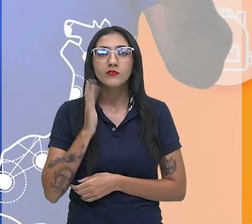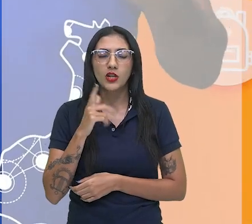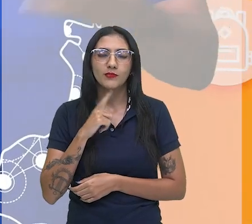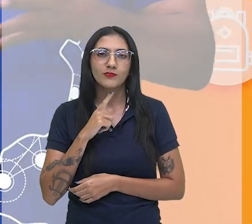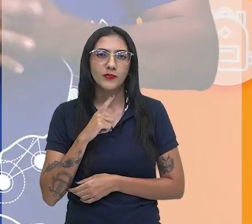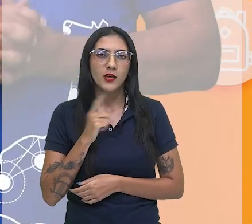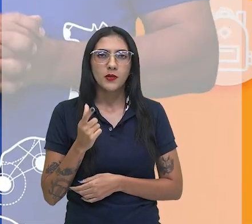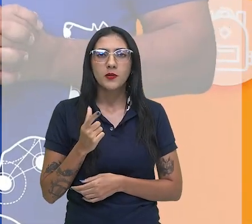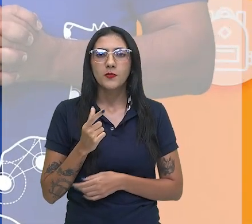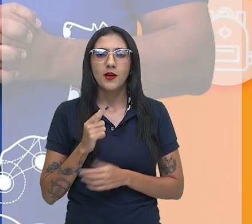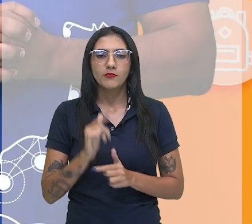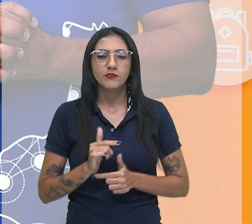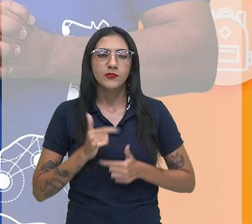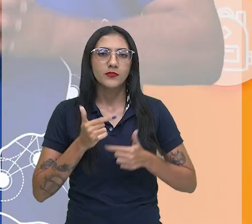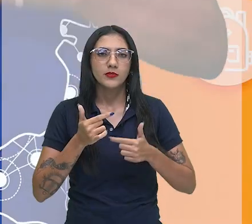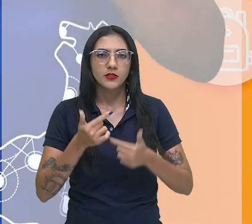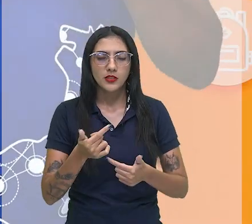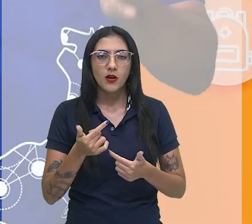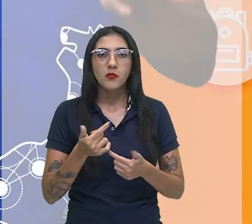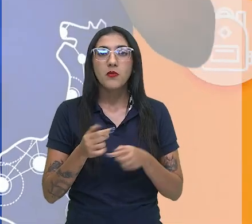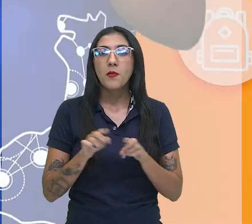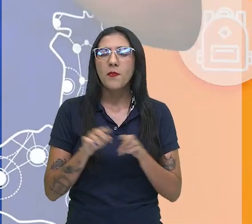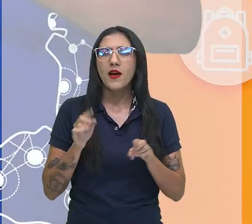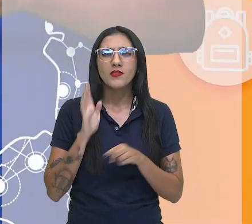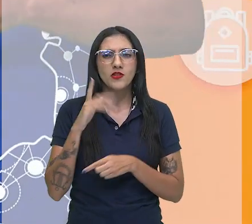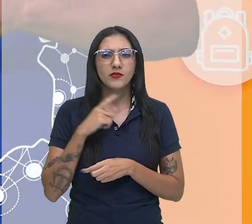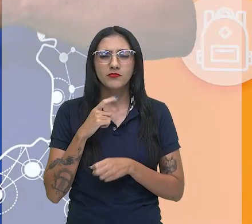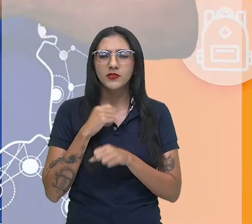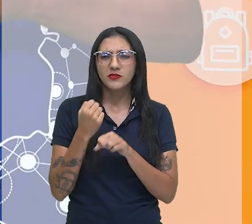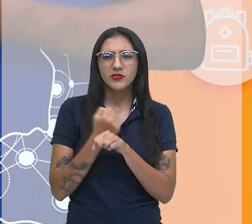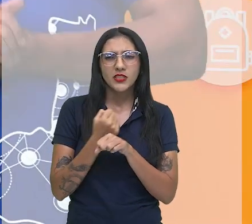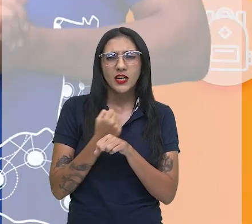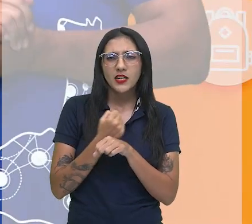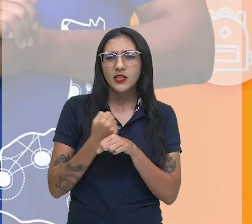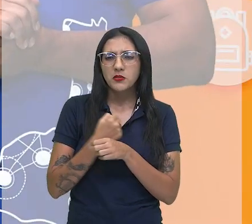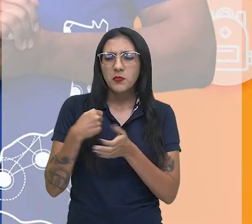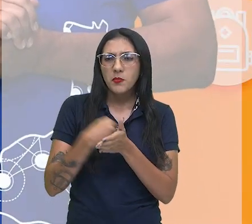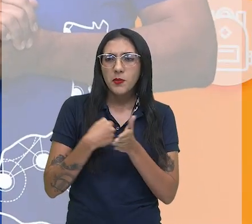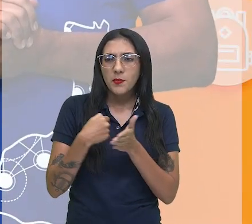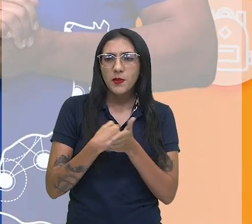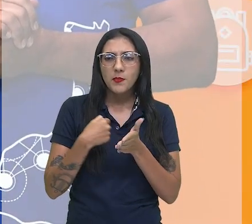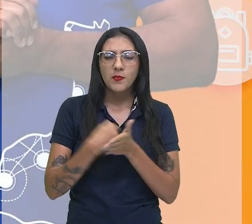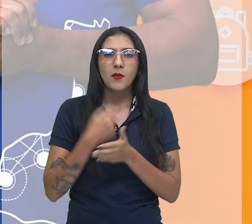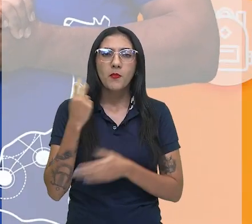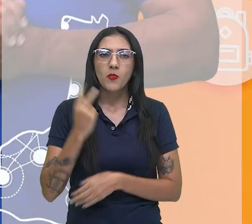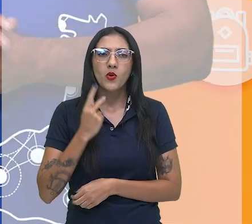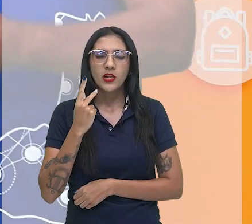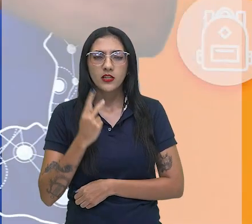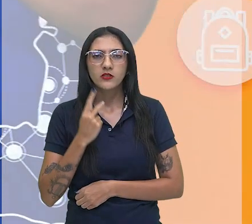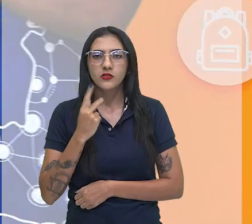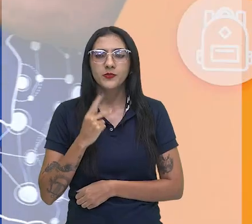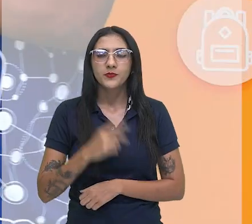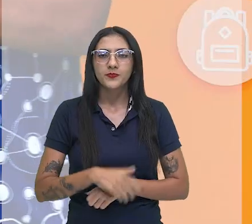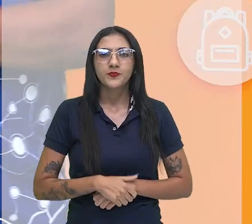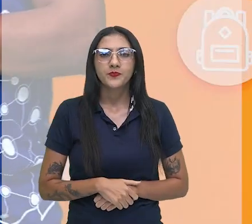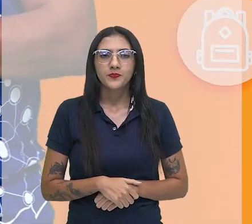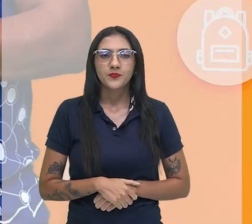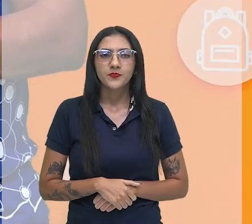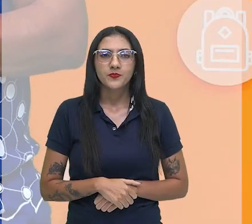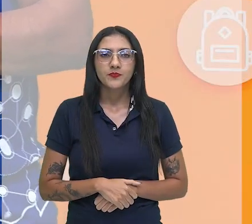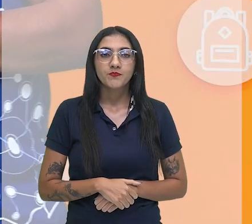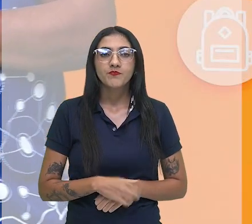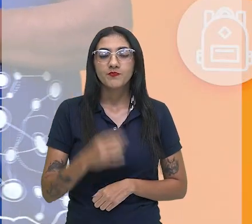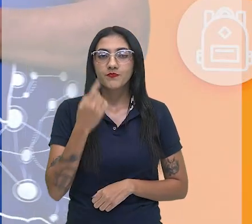né? Ela já tem um certo espaço, mas isso tudo é fruto de luta política, de militância. Então, vamos ver aqui um pouco sobre